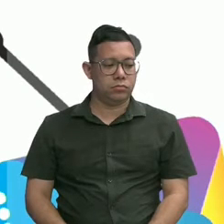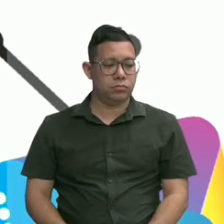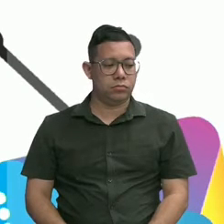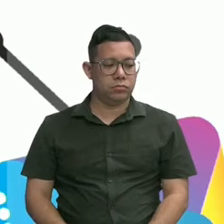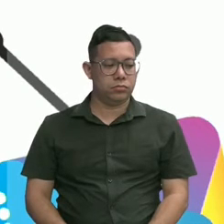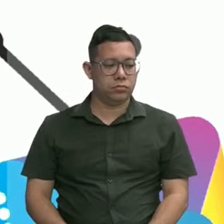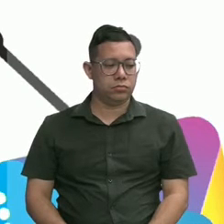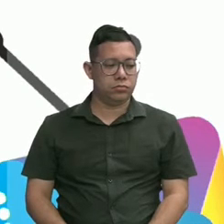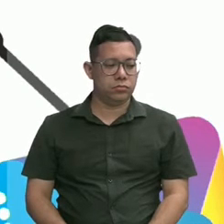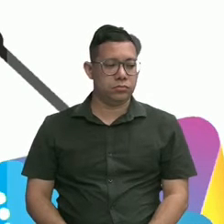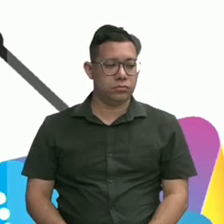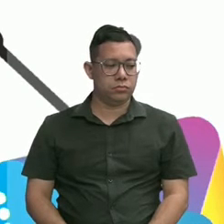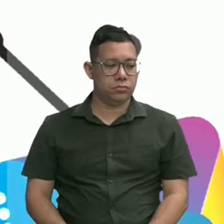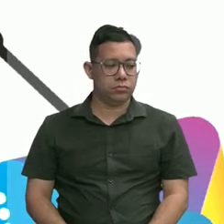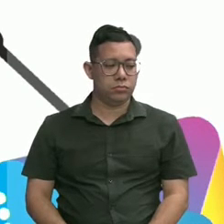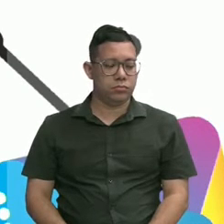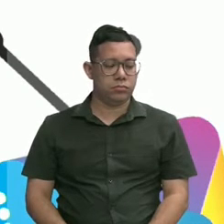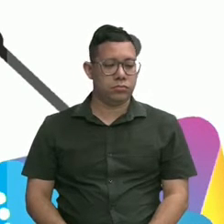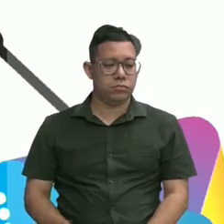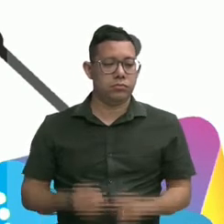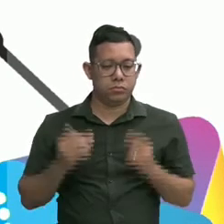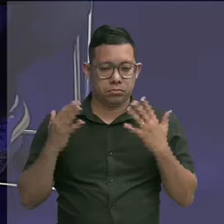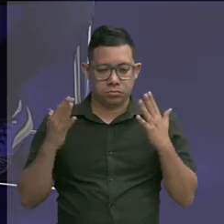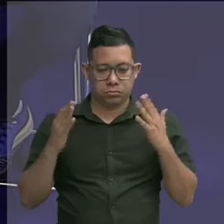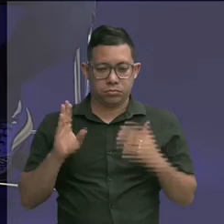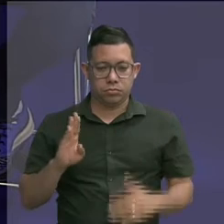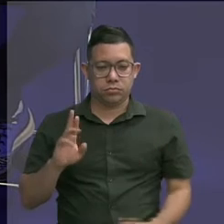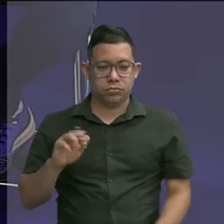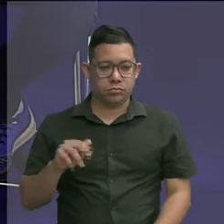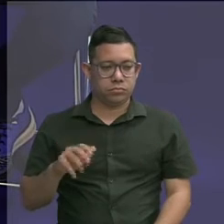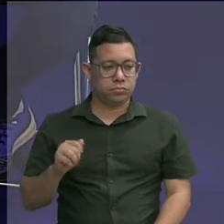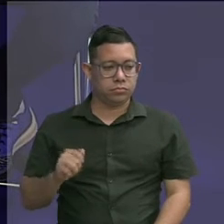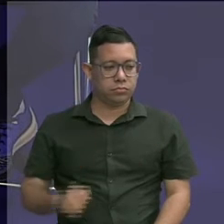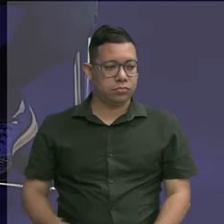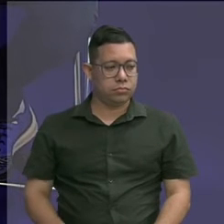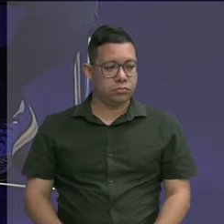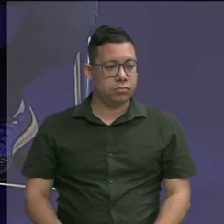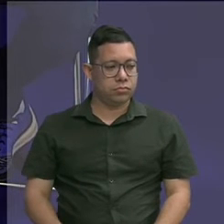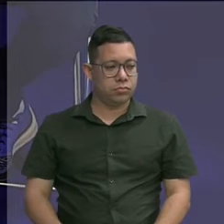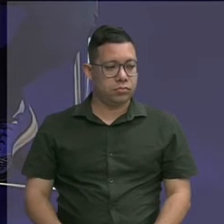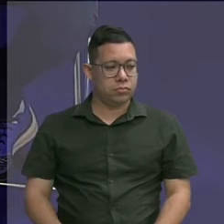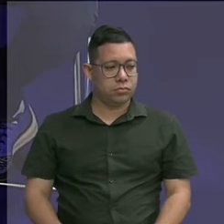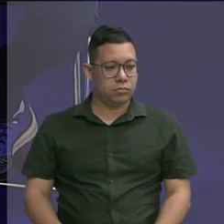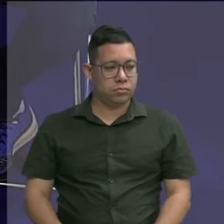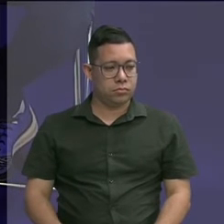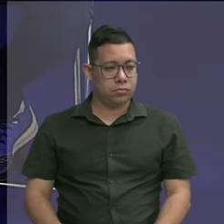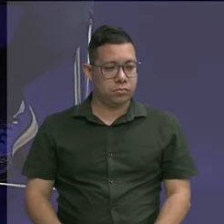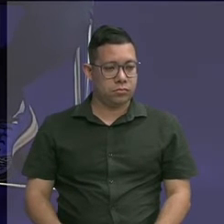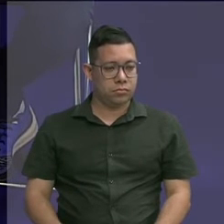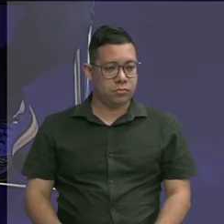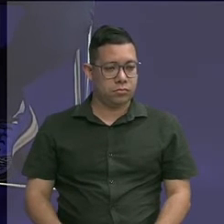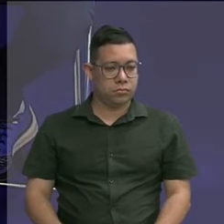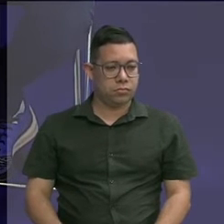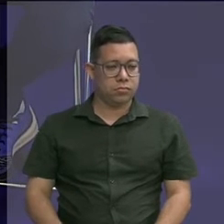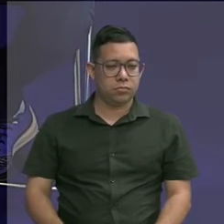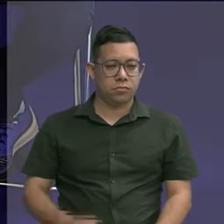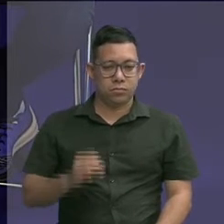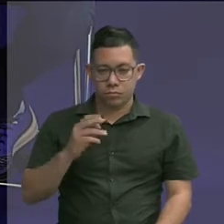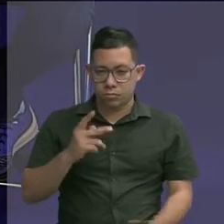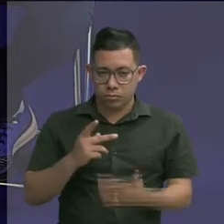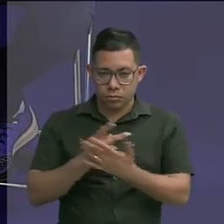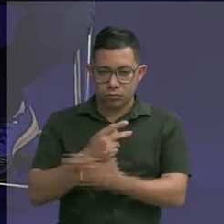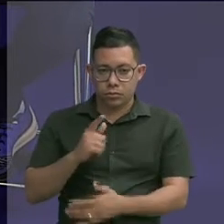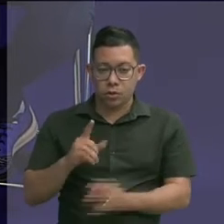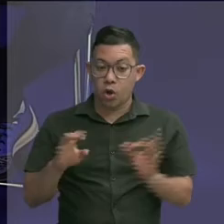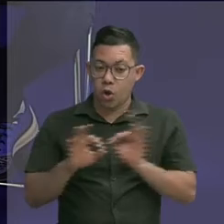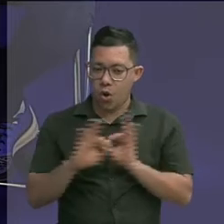tá bom parabéns para Brunna né rapaz fez tudo certinho e o Luan só cometer um deslize dele mas é isso aí